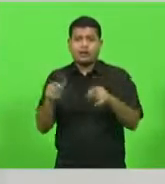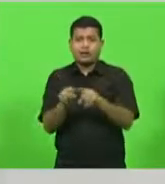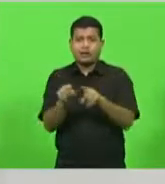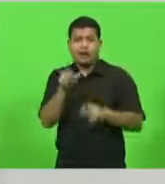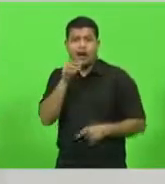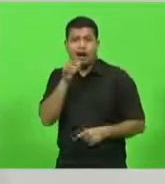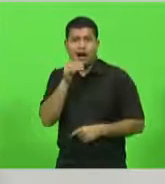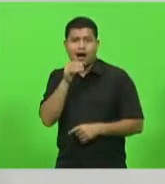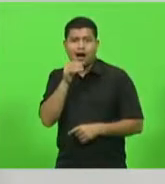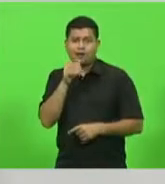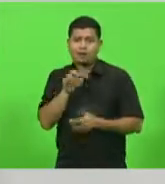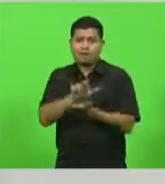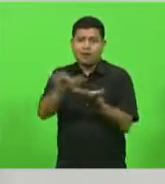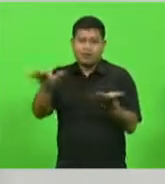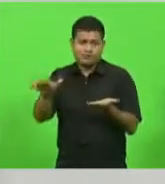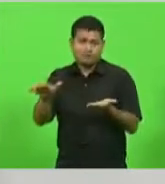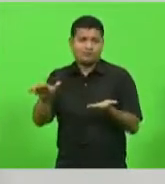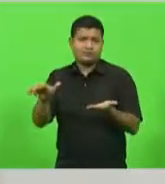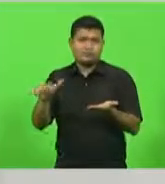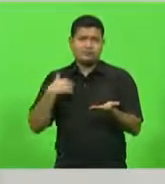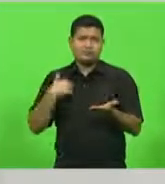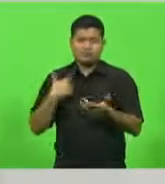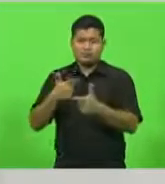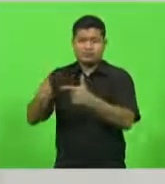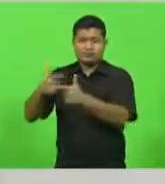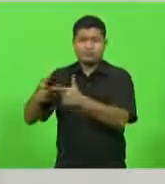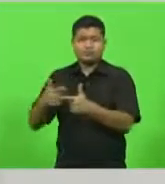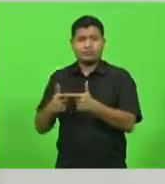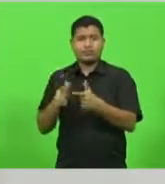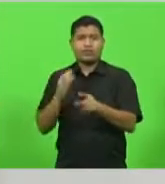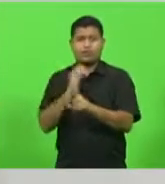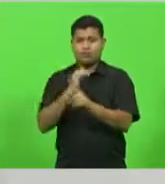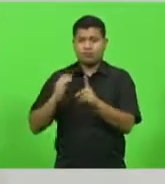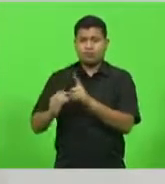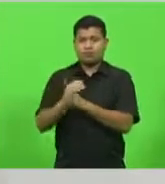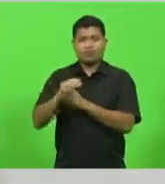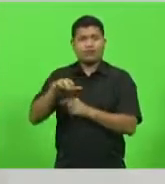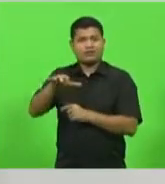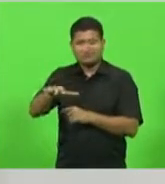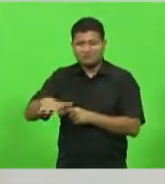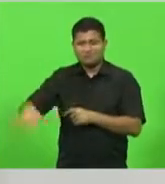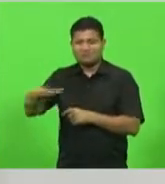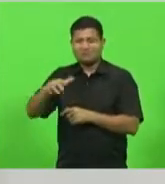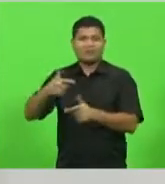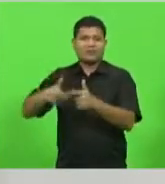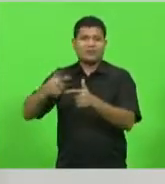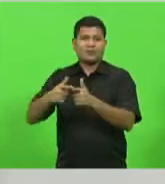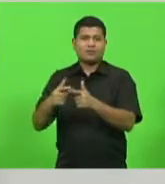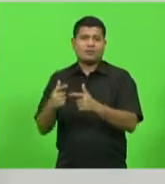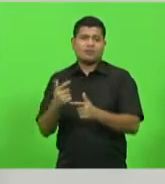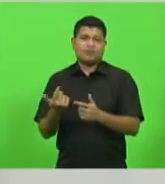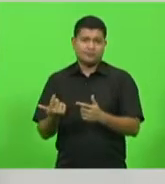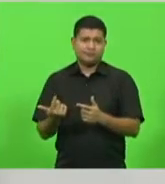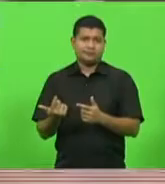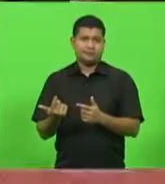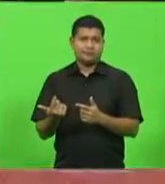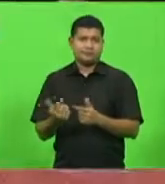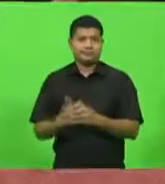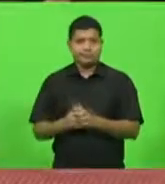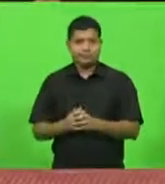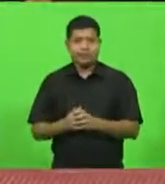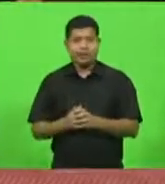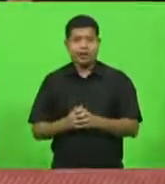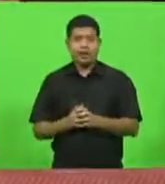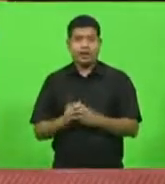foram comprometidos. Comunidades inteiras ficaram isoladas. E não seria a última vez no ano em